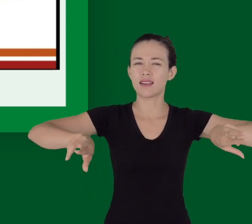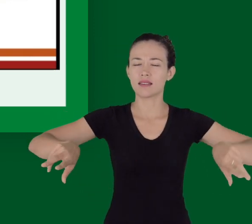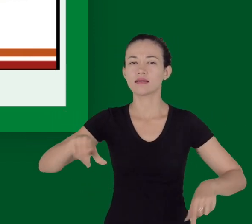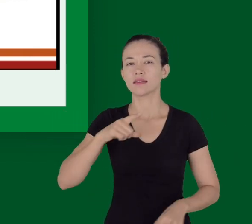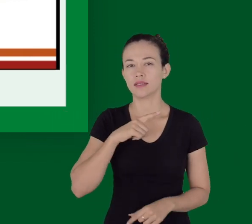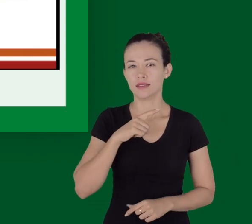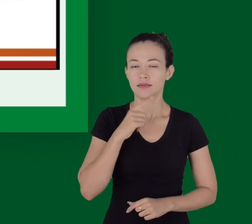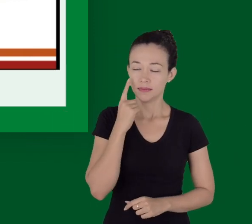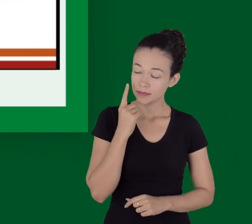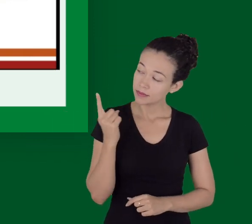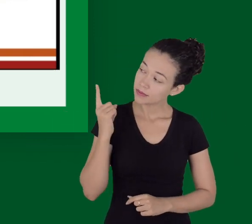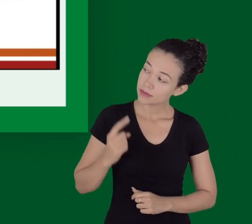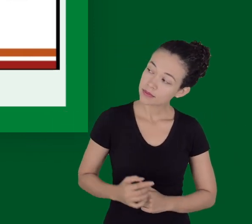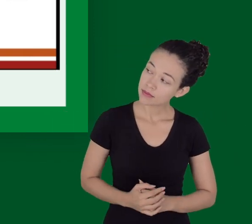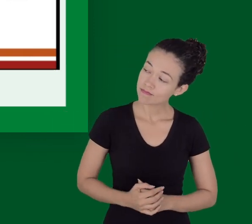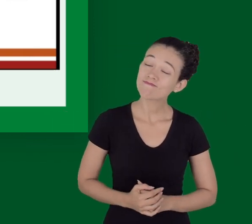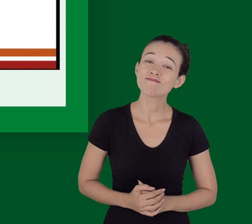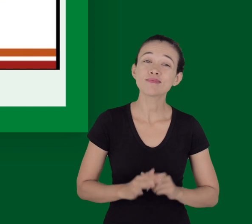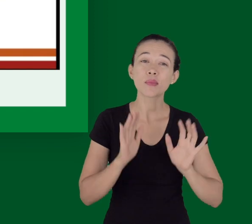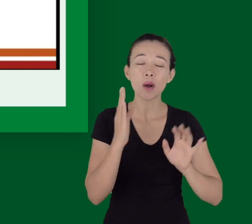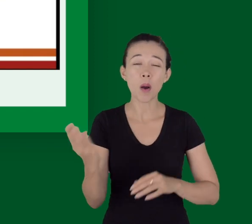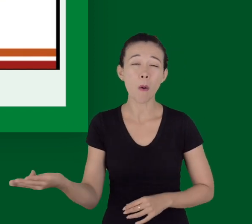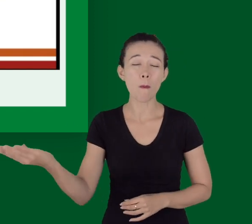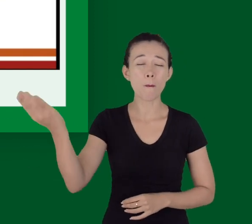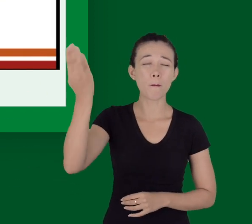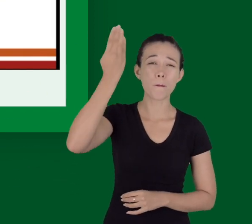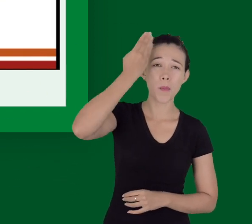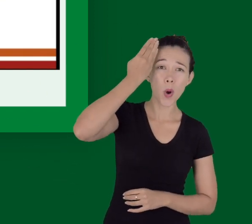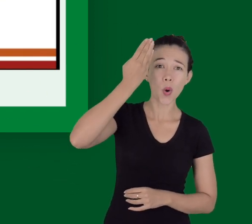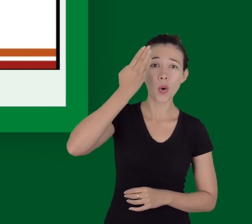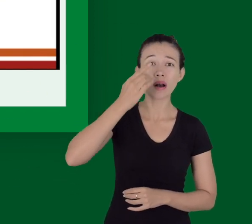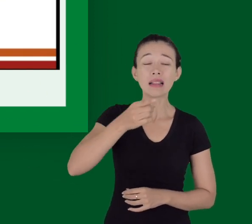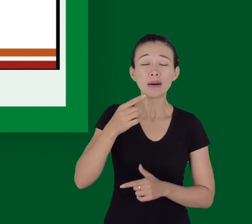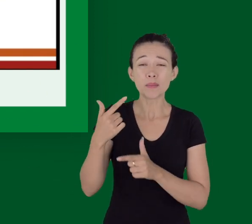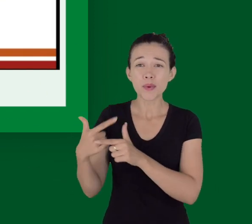Áreas delicadas na região parietal.